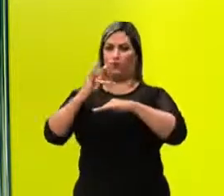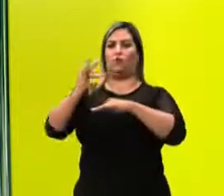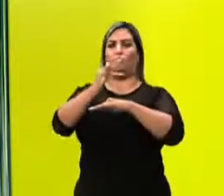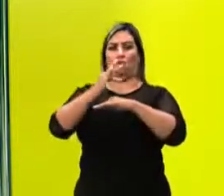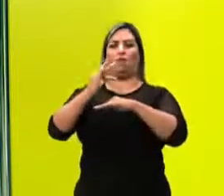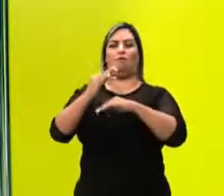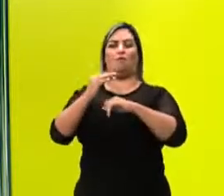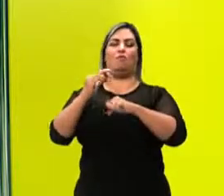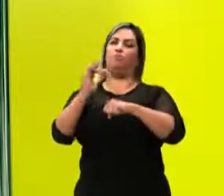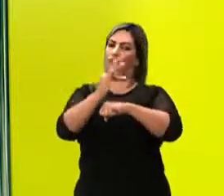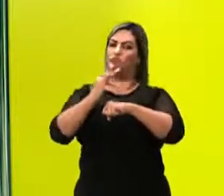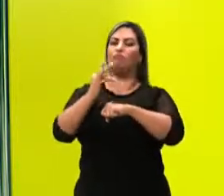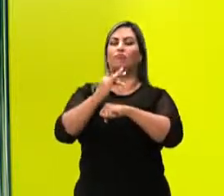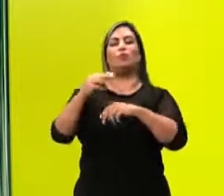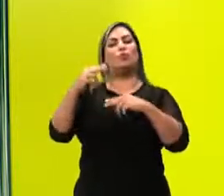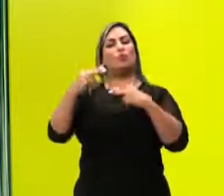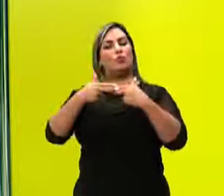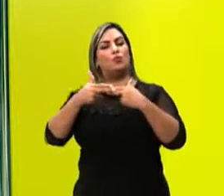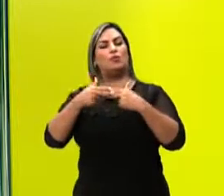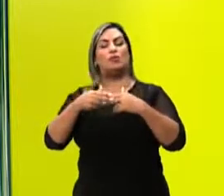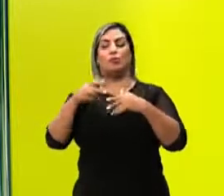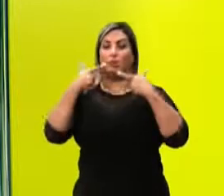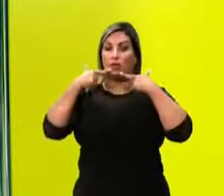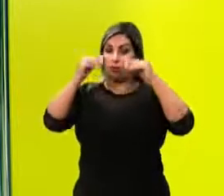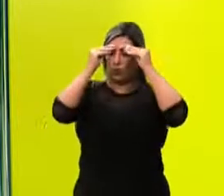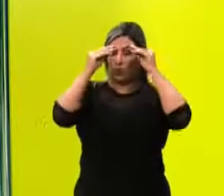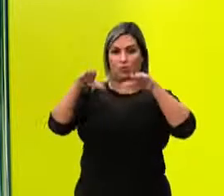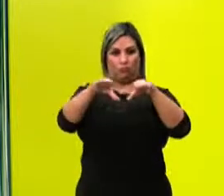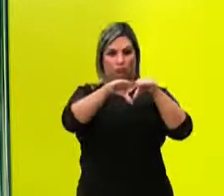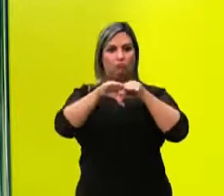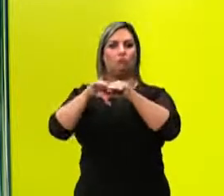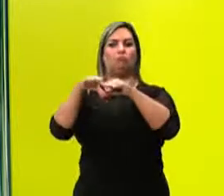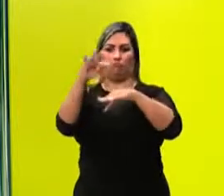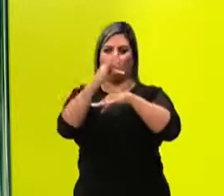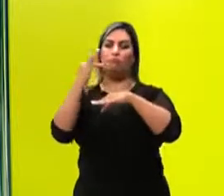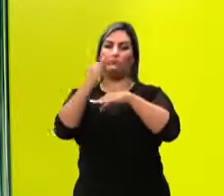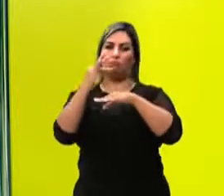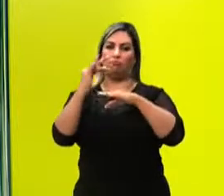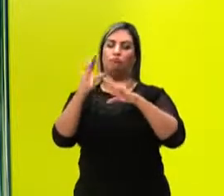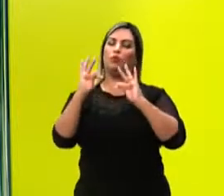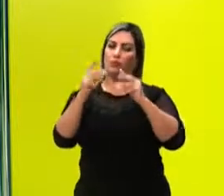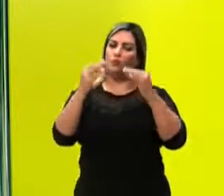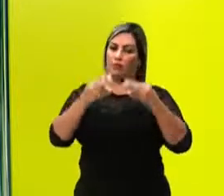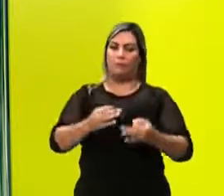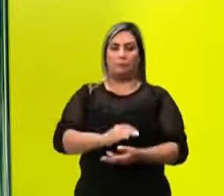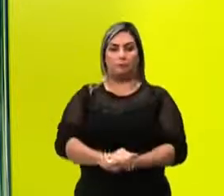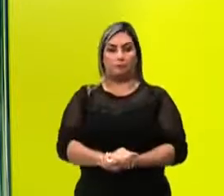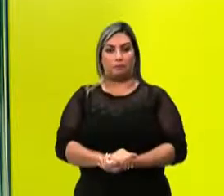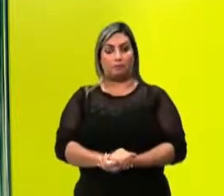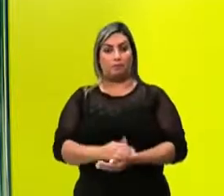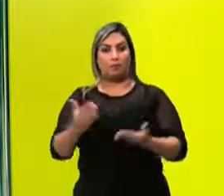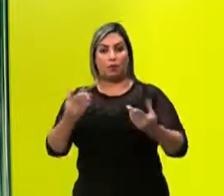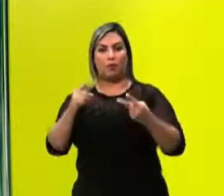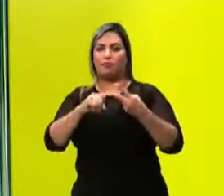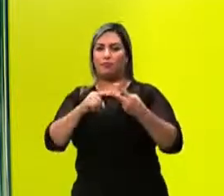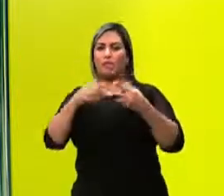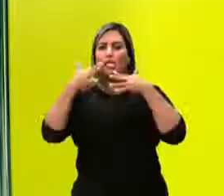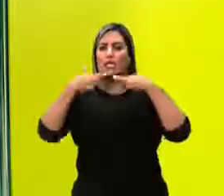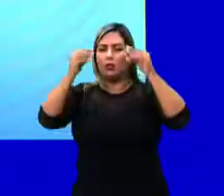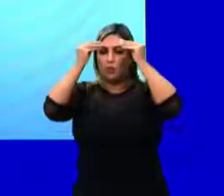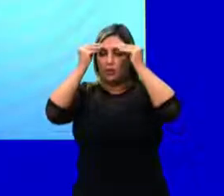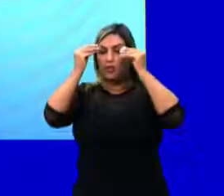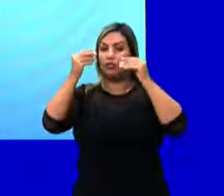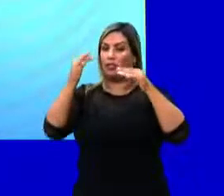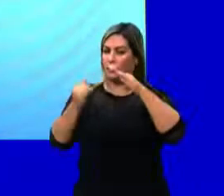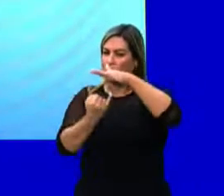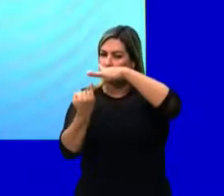formalidade, utilizando a linguagem padrão, né, e todas as suas formalidades. Quando nós falamos em linguagem informal, dá uma